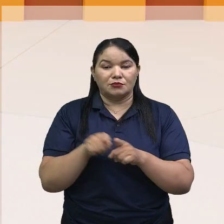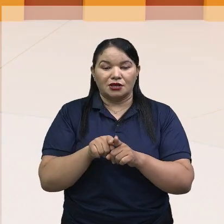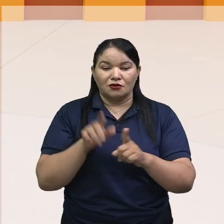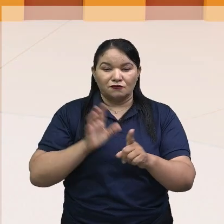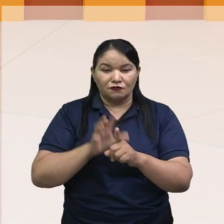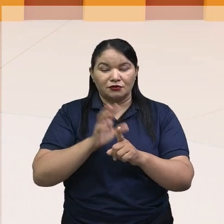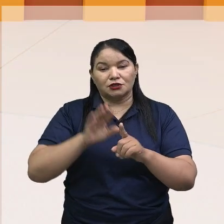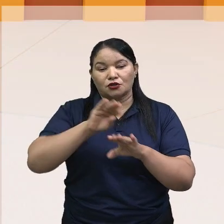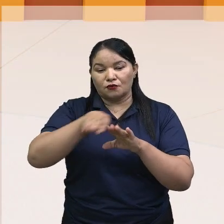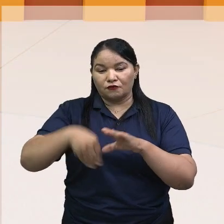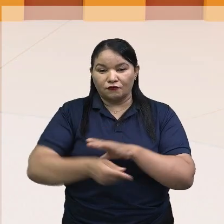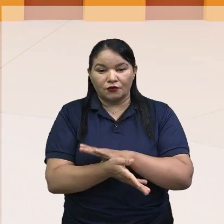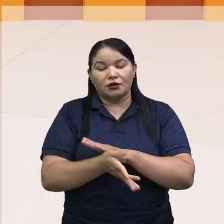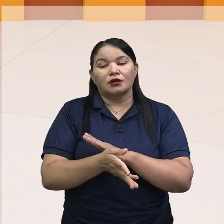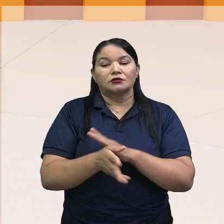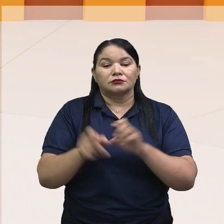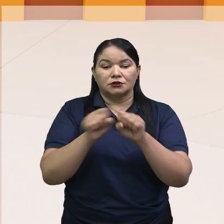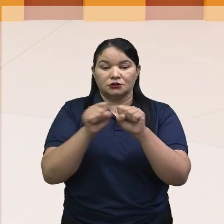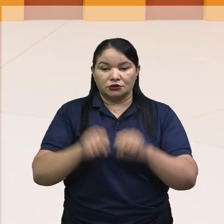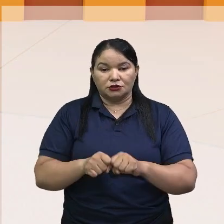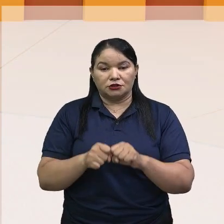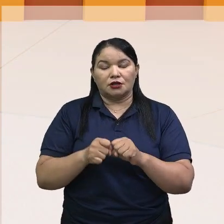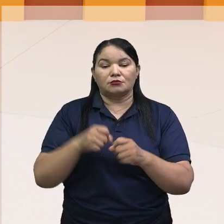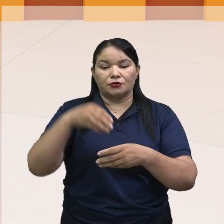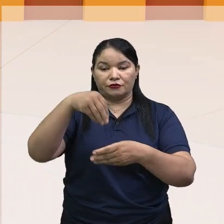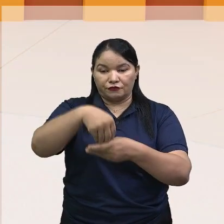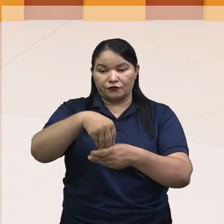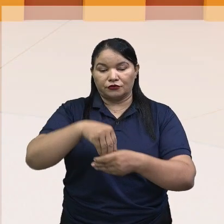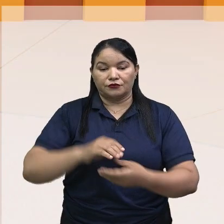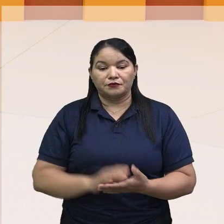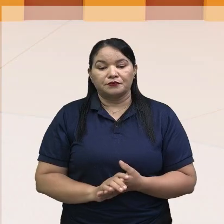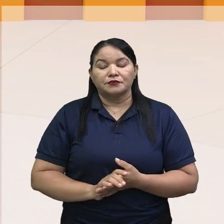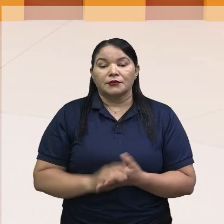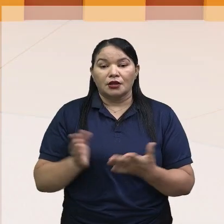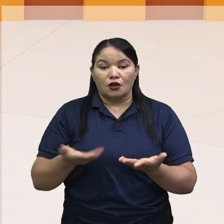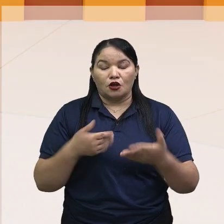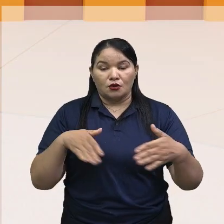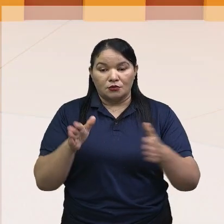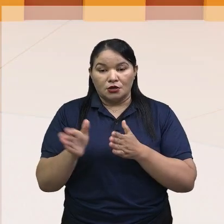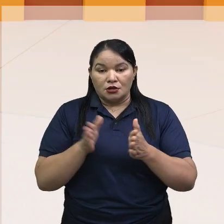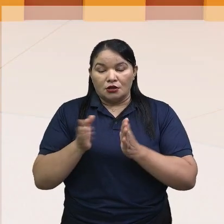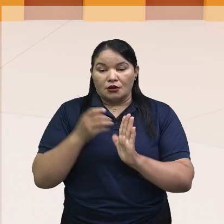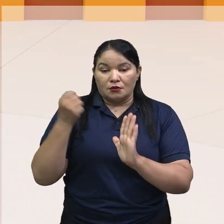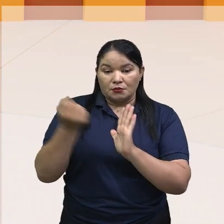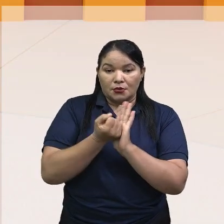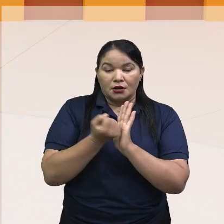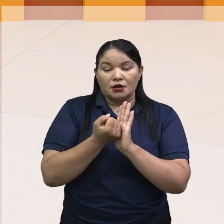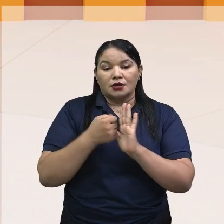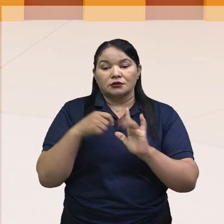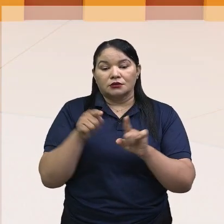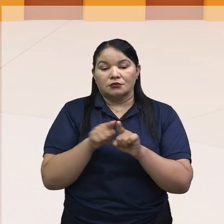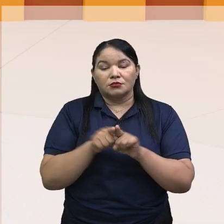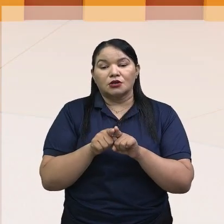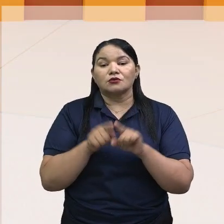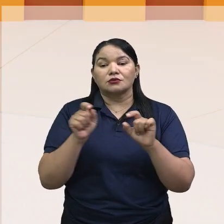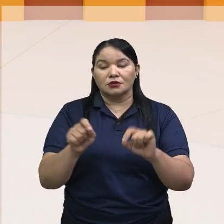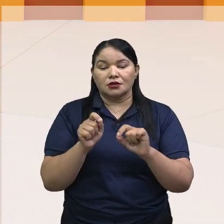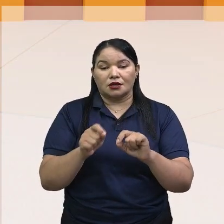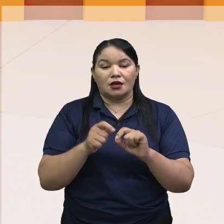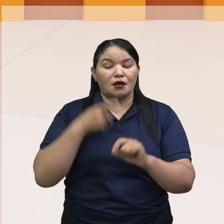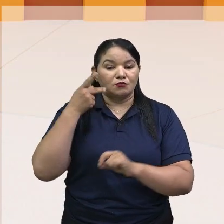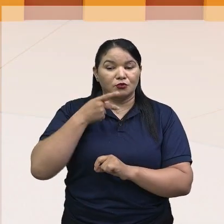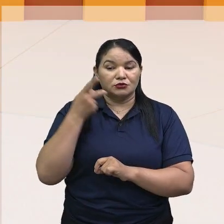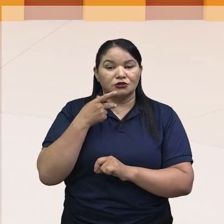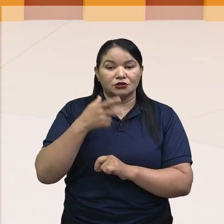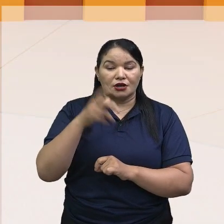sistema eleitoral. Esse período também, ele é marcado pela chamada política do café com